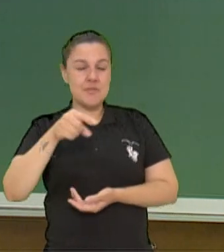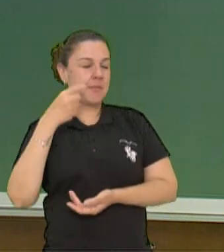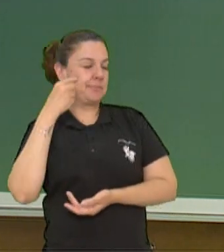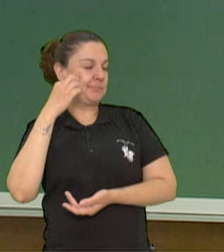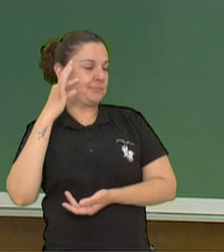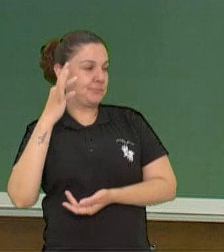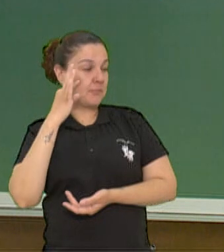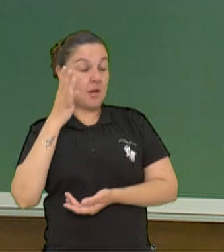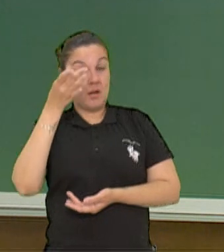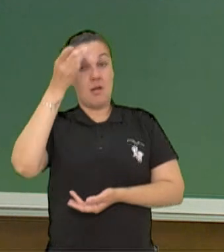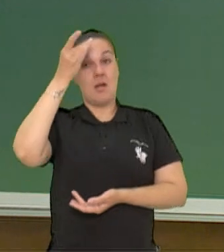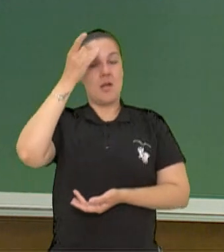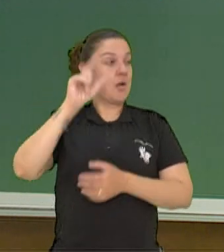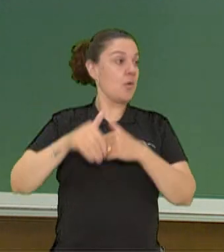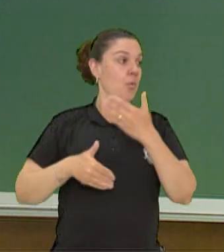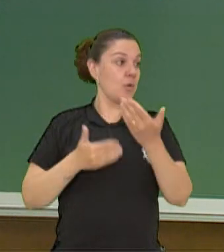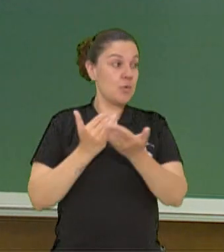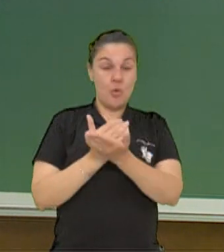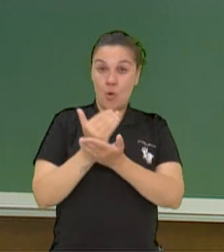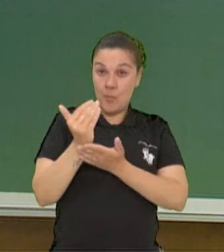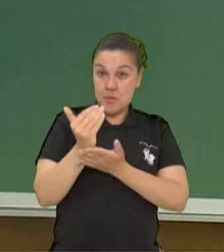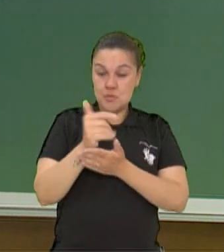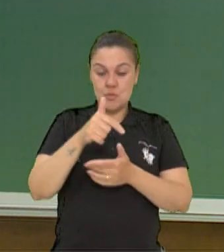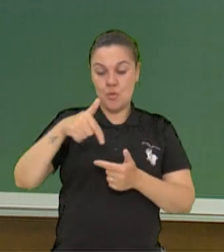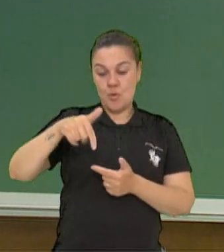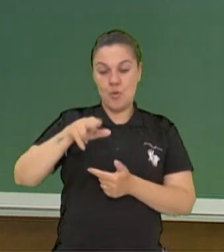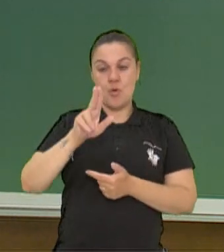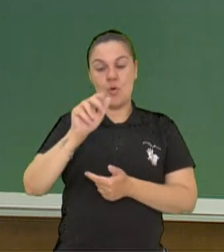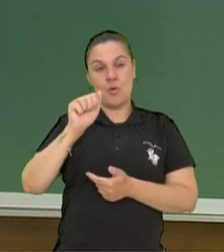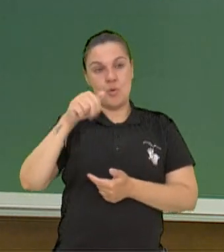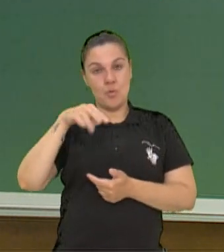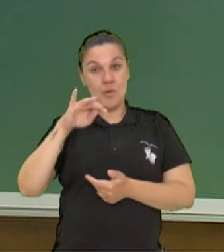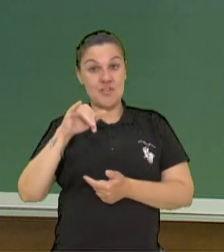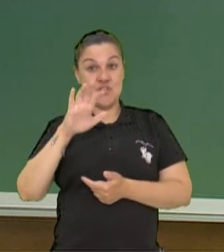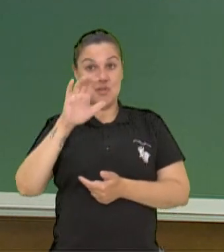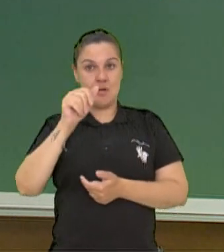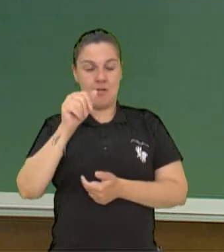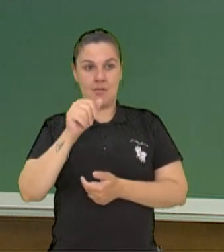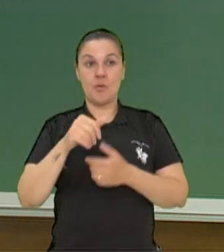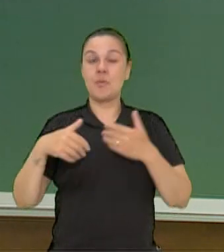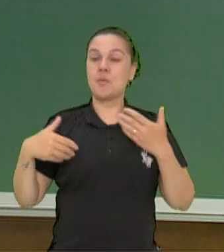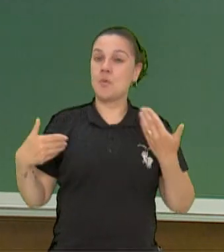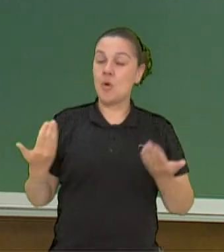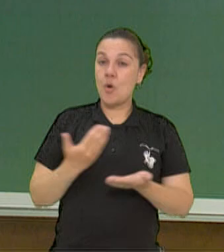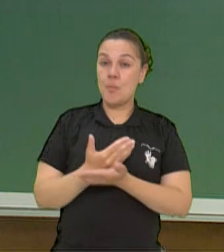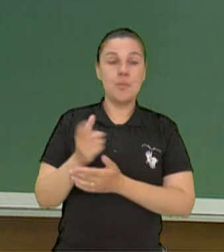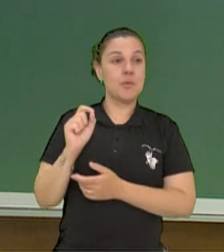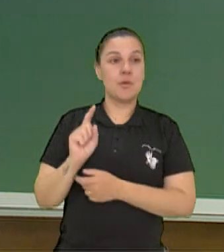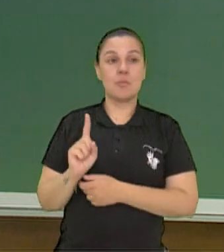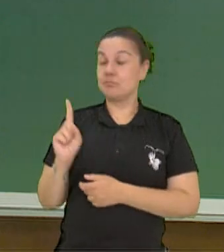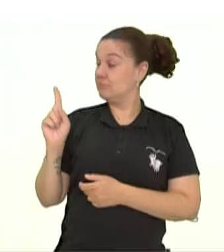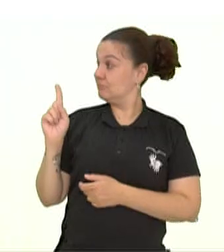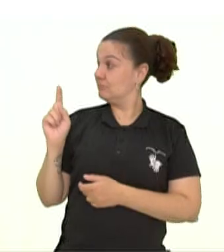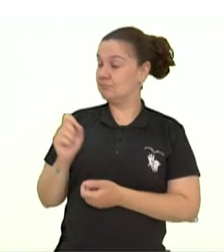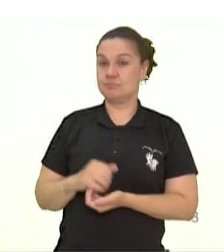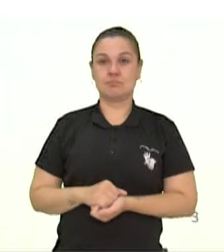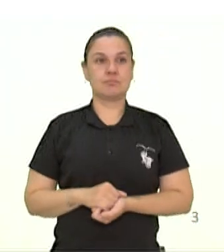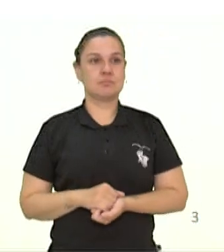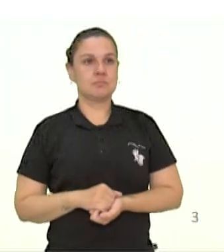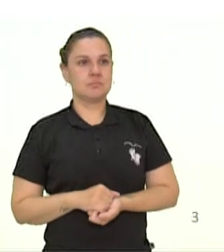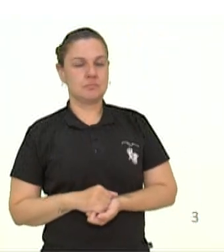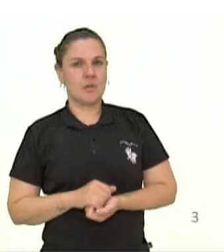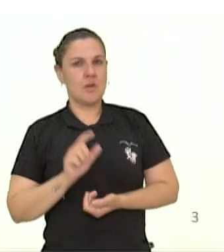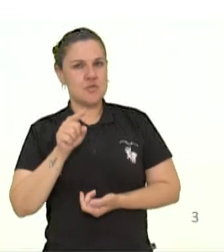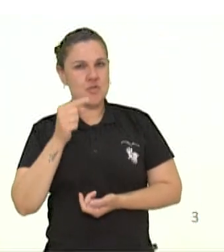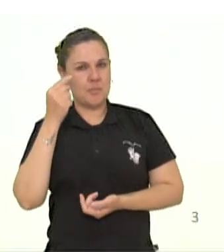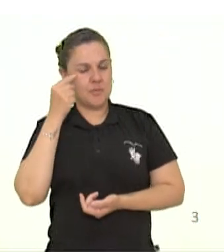noção do surgimento da quântica. Hoje você vai entender um pouquinho da quântica. A quântica surgiu por causa desse fato, né? Pessoal,